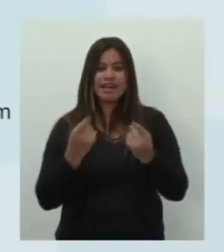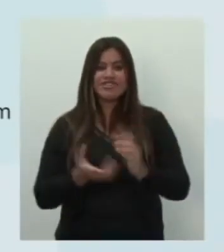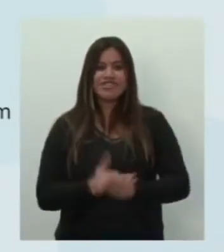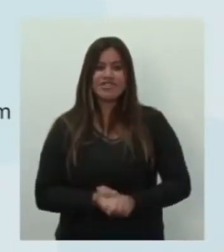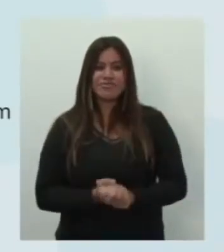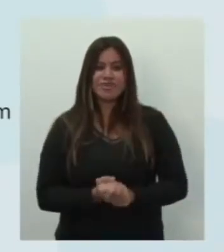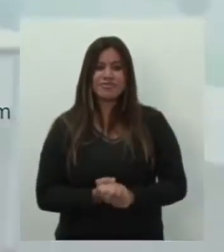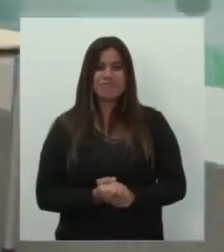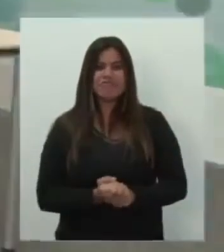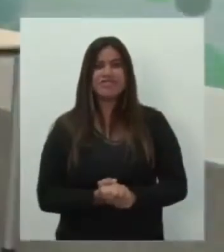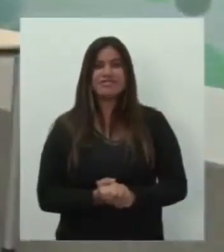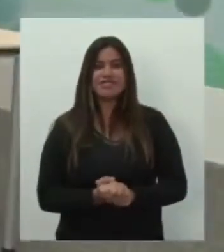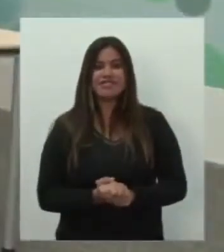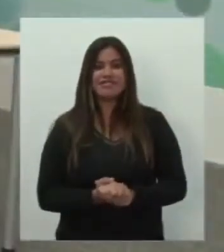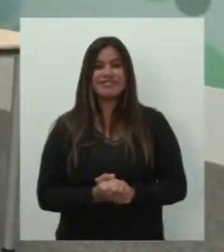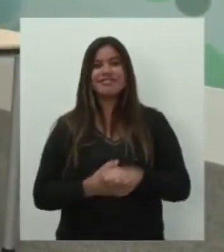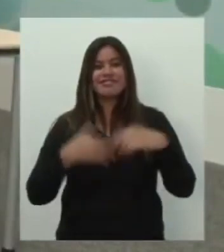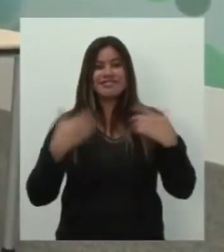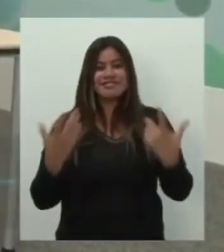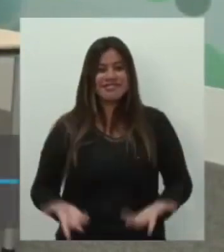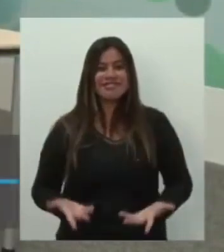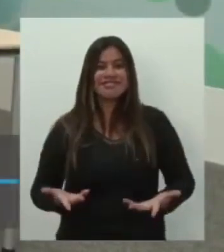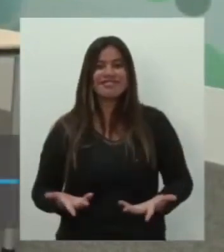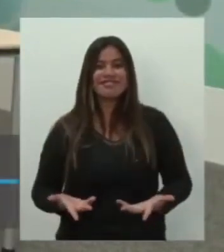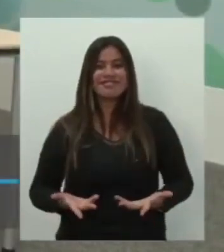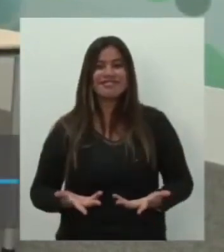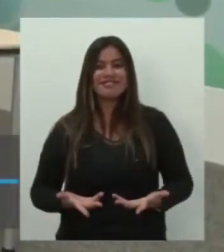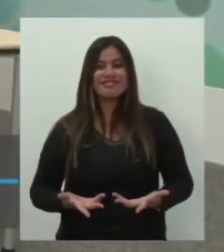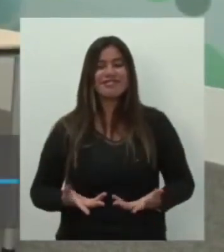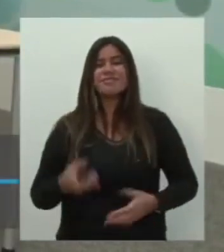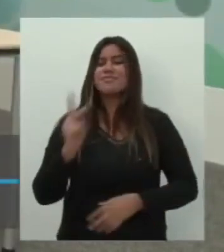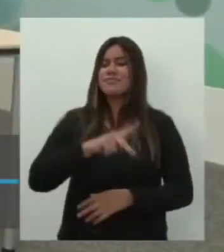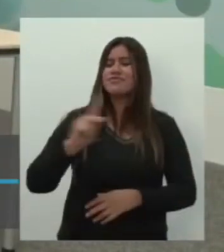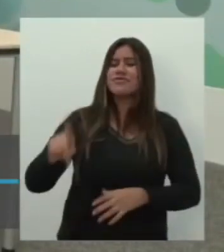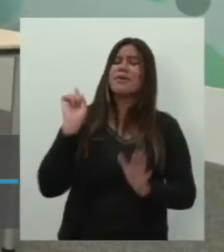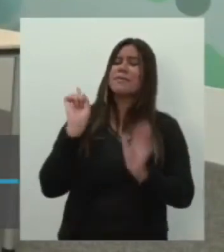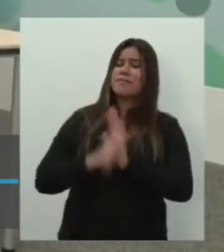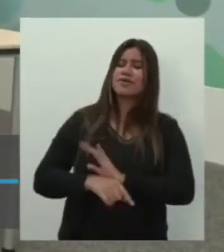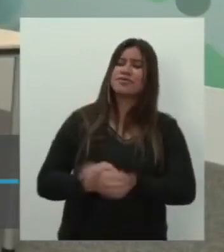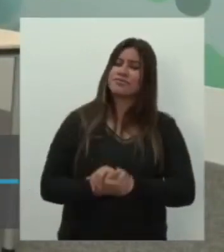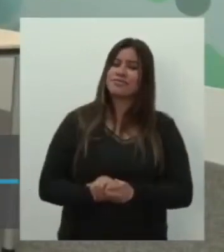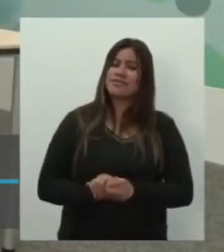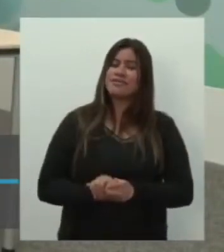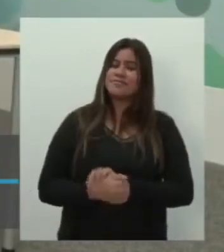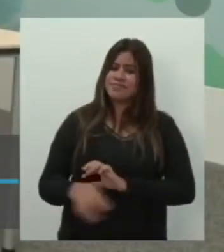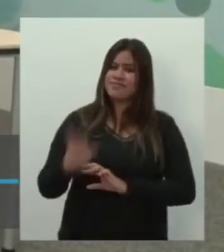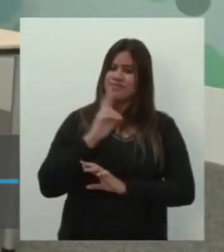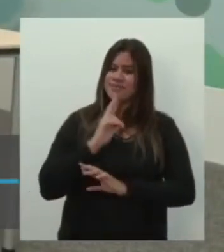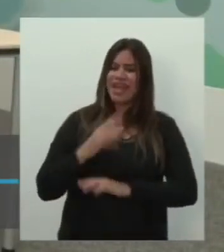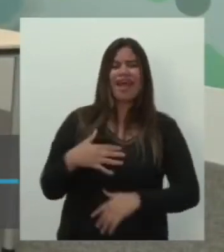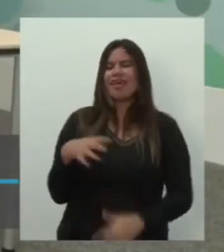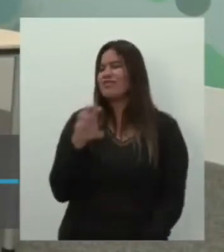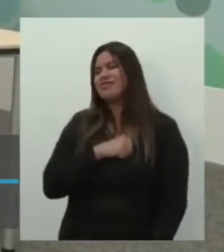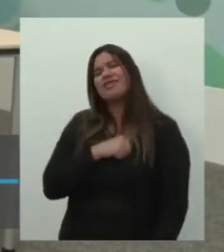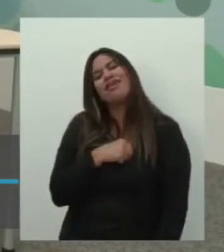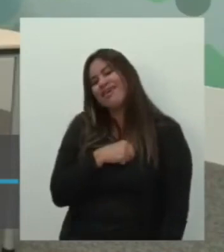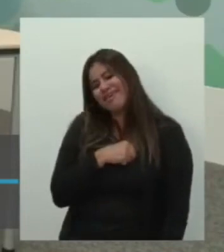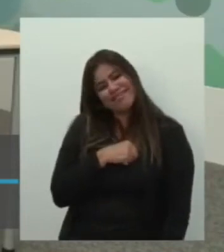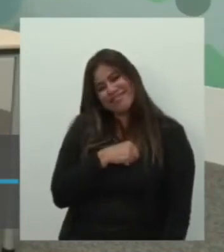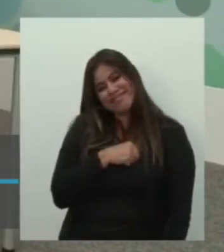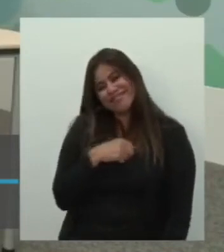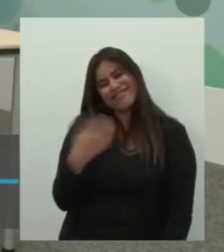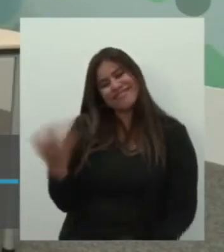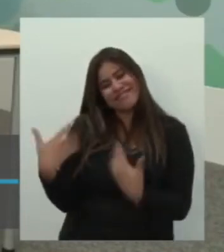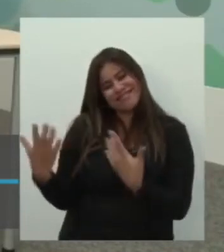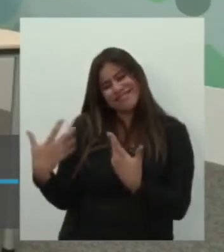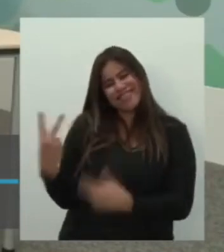contemporâneas, professora. Vamos falar de canções contemporâneas. Professora, uma pergunta. Responda para mim. Eu adoro conversar. Parece que a gente está só